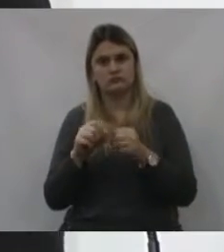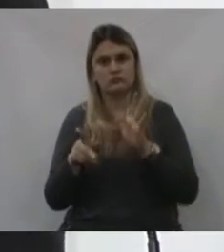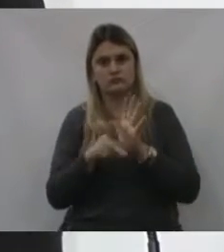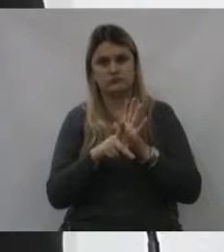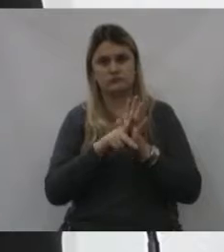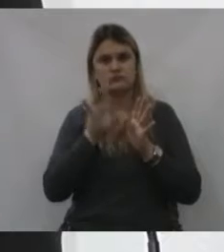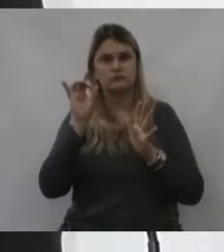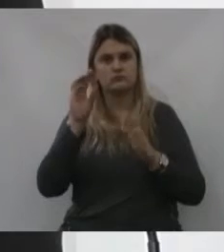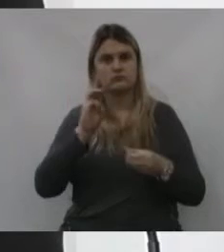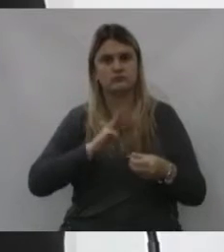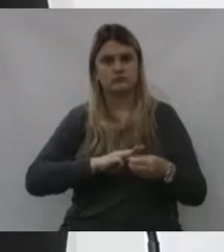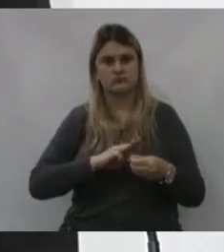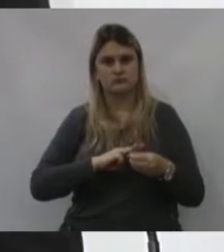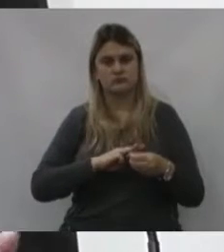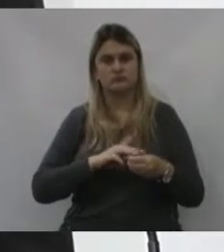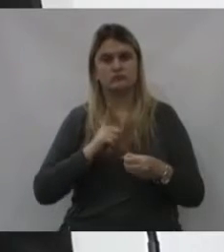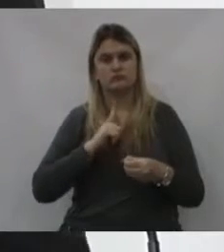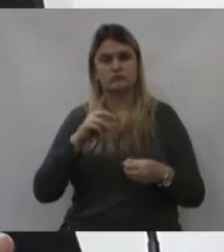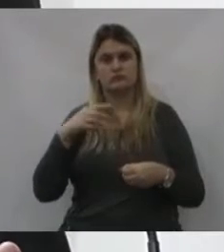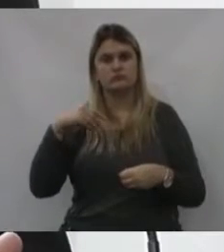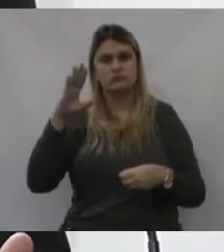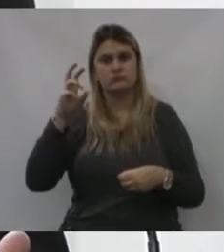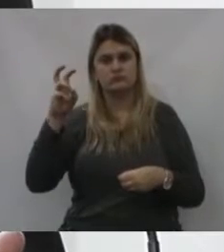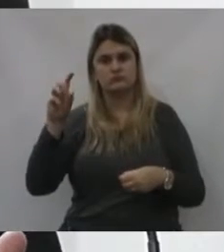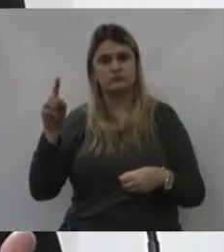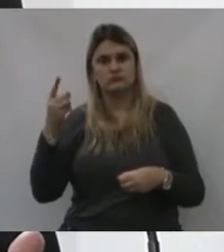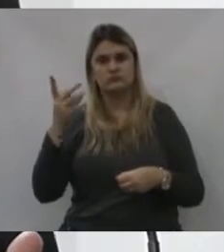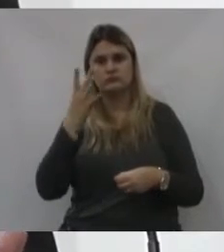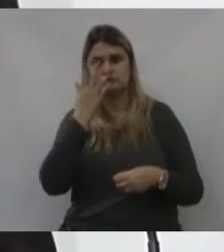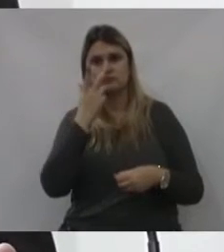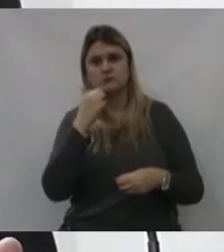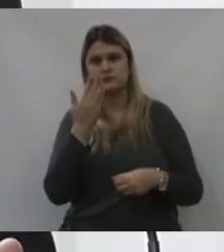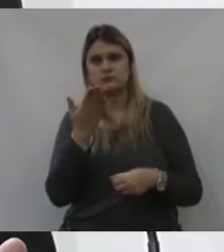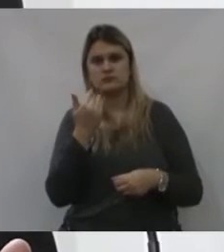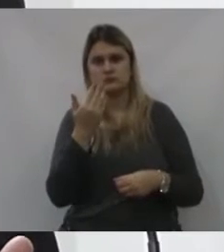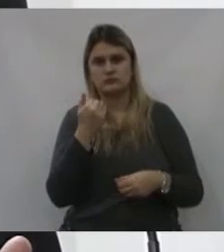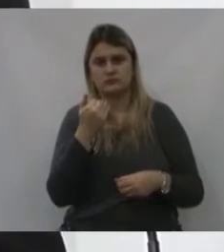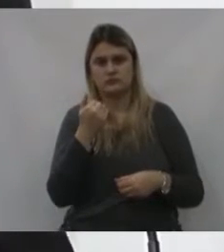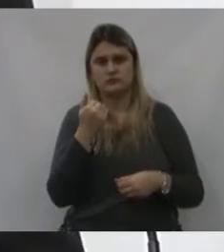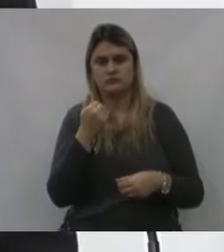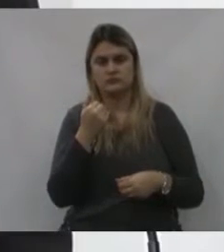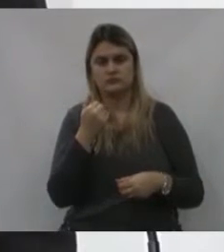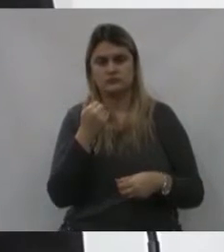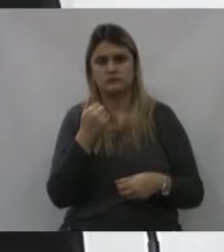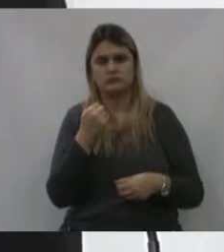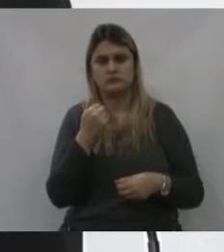vão produzir mandioca só para o município. São mais de 5.000 crianças que se alimentam